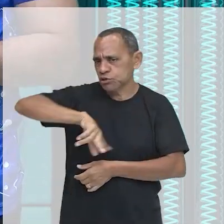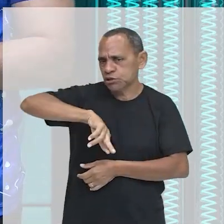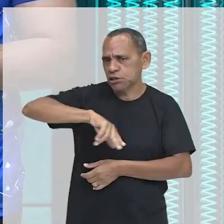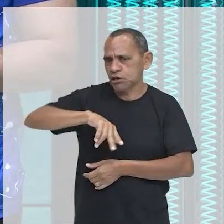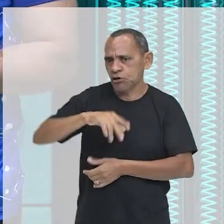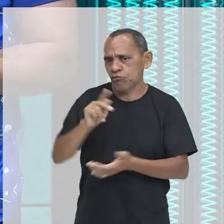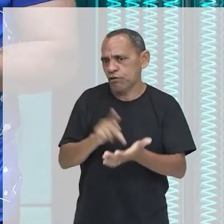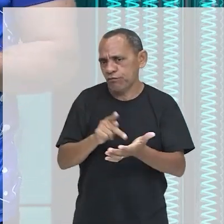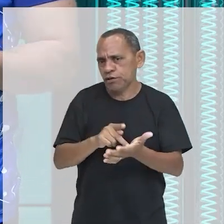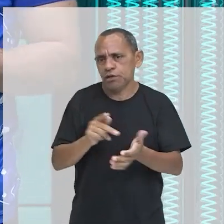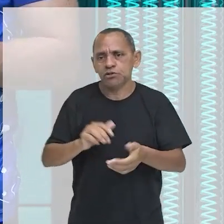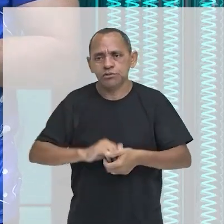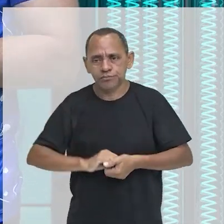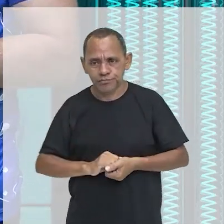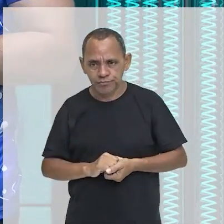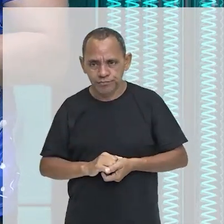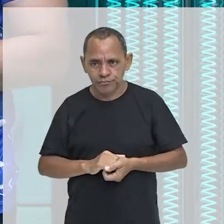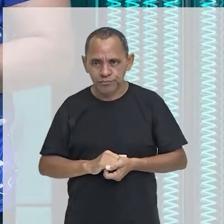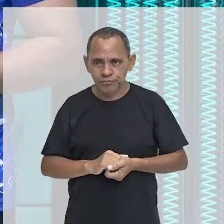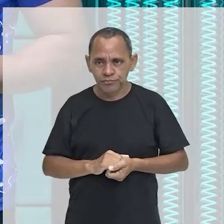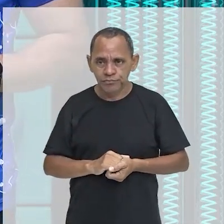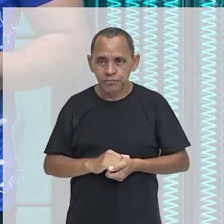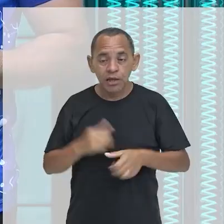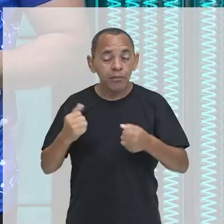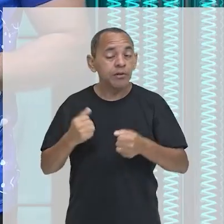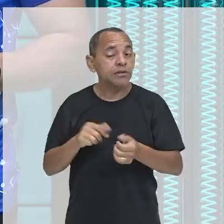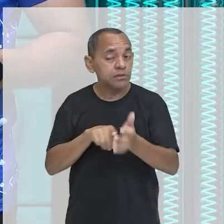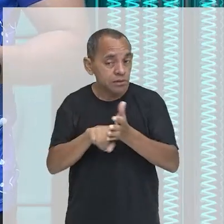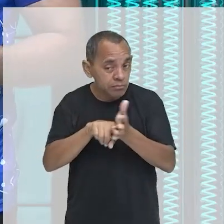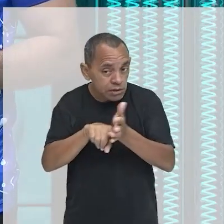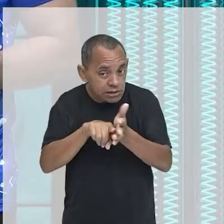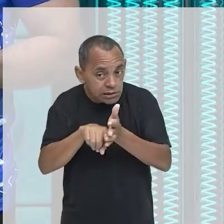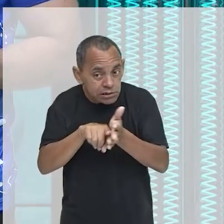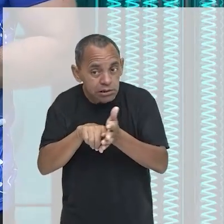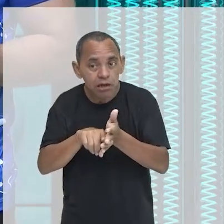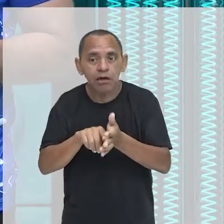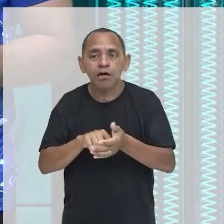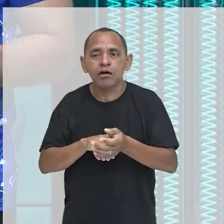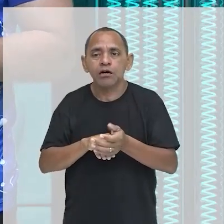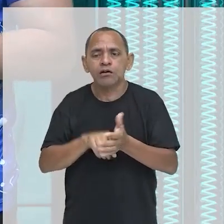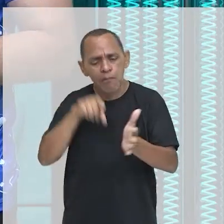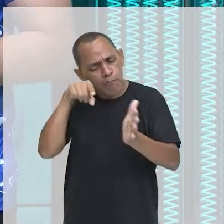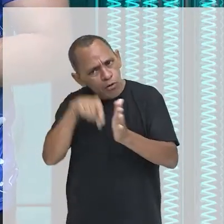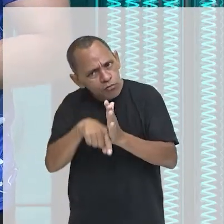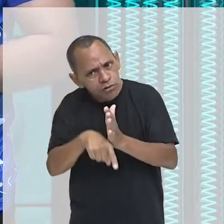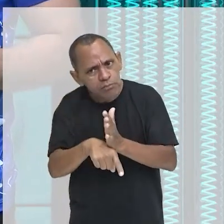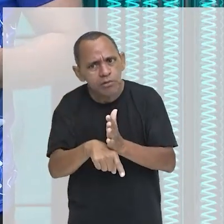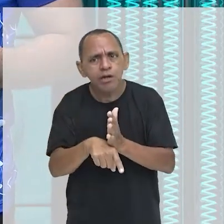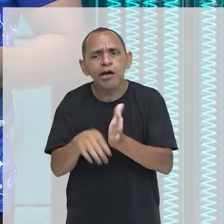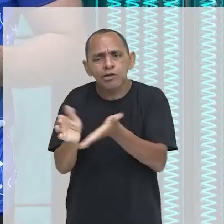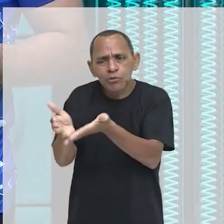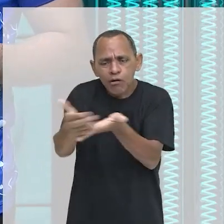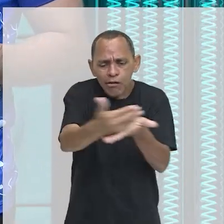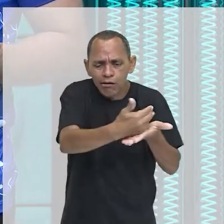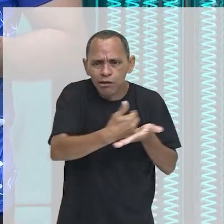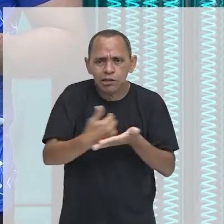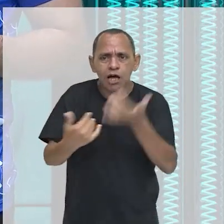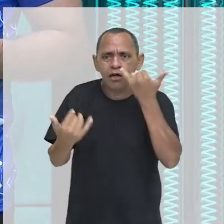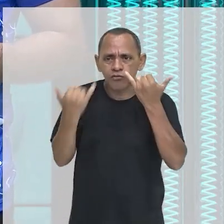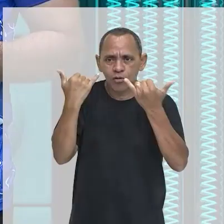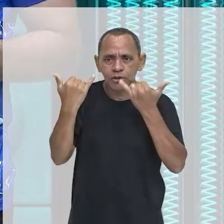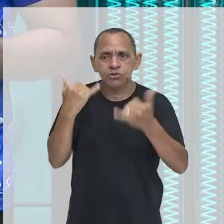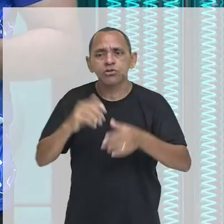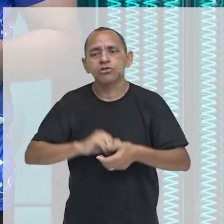e aí pesquisa e a busca ali por evidências, que se dá basicamente pela coleta de dados. Collect